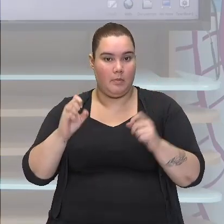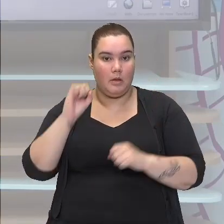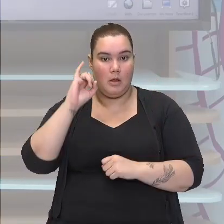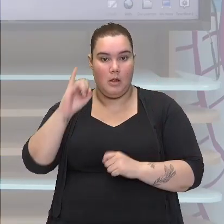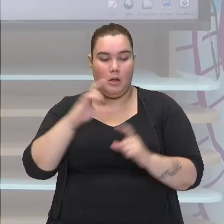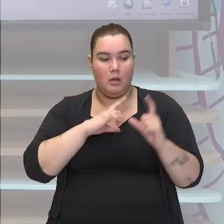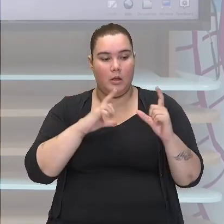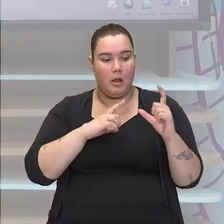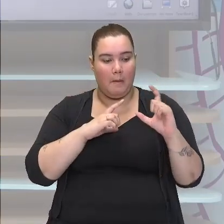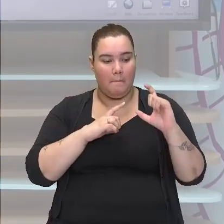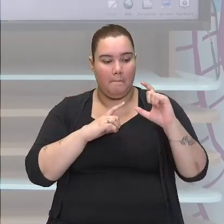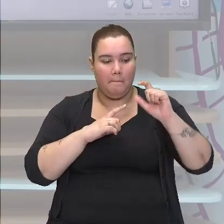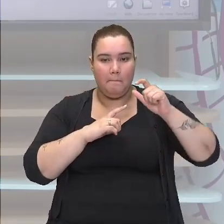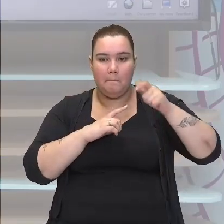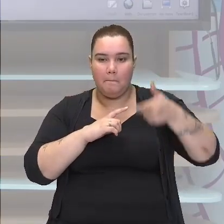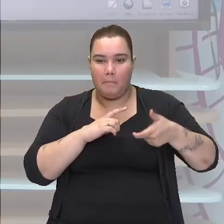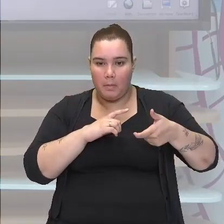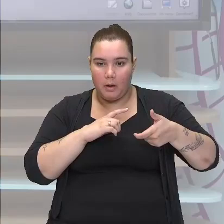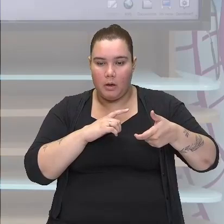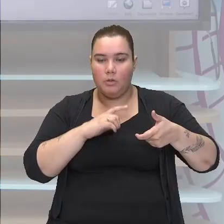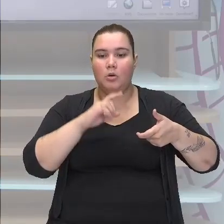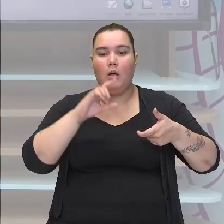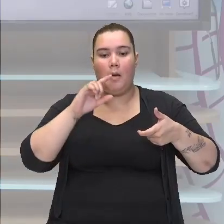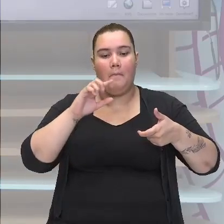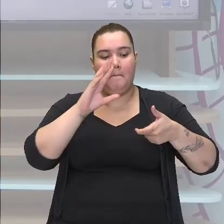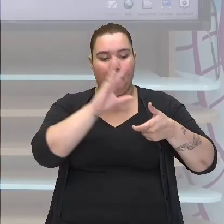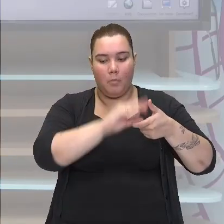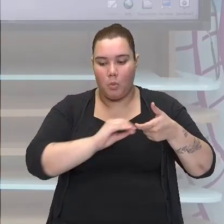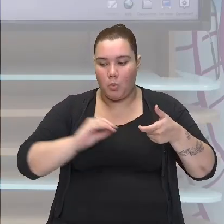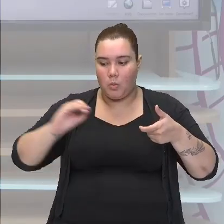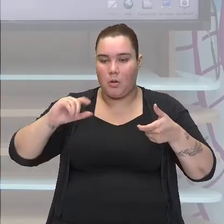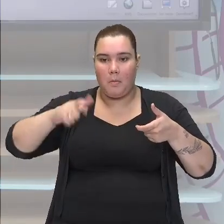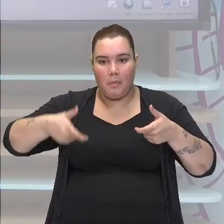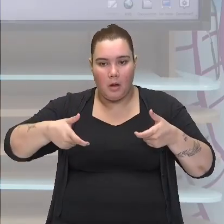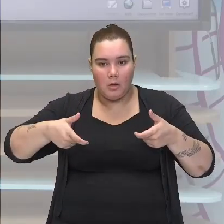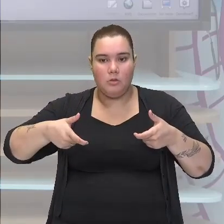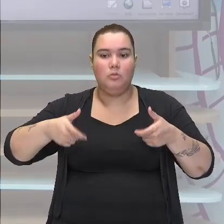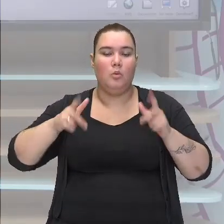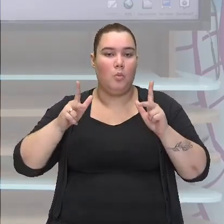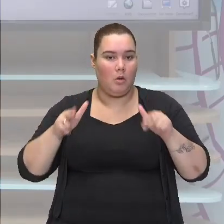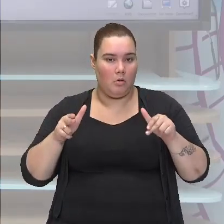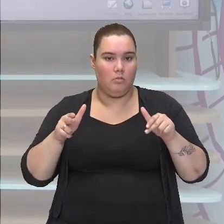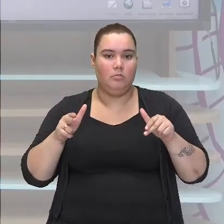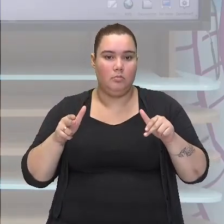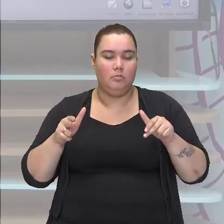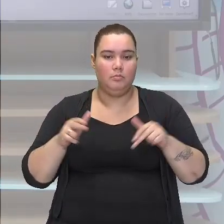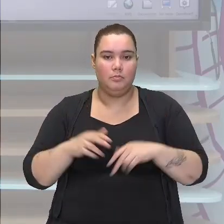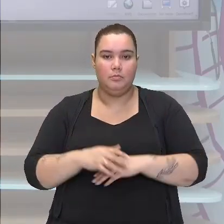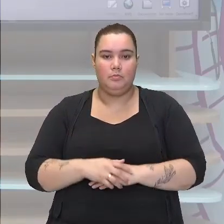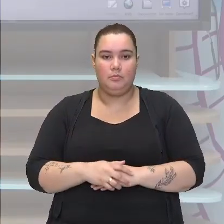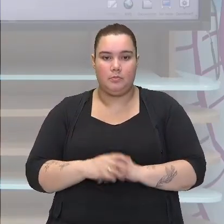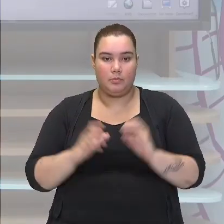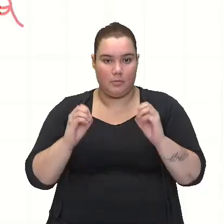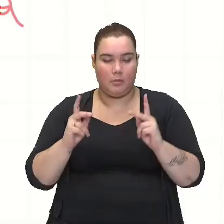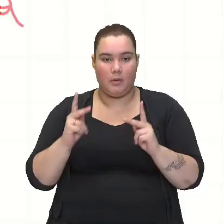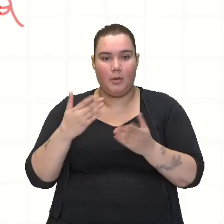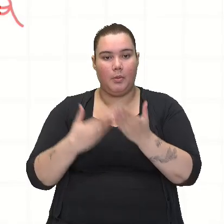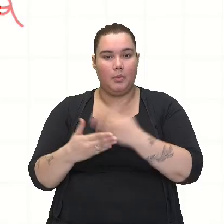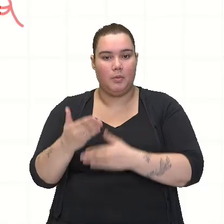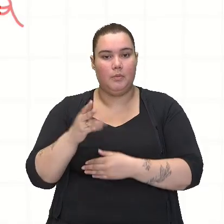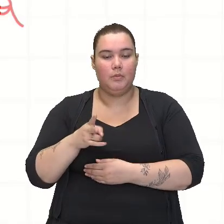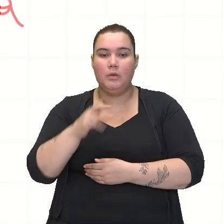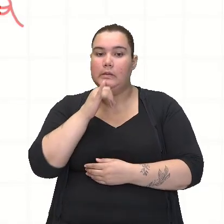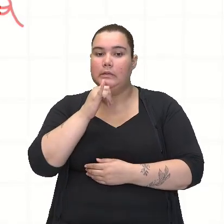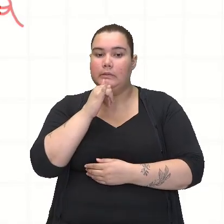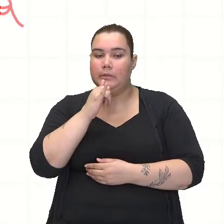ela estiver de cabeça para baixo, ela vai de cabeça para baixo. E vou manter o tamanho, beleza? Então, vamos ver um exemplo